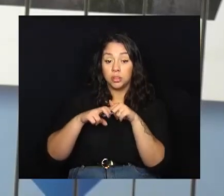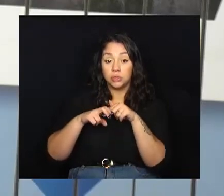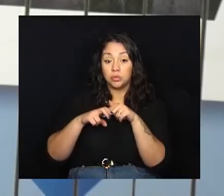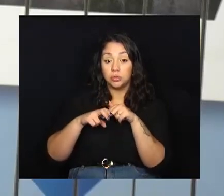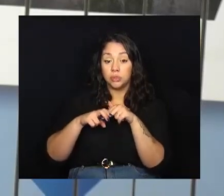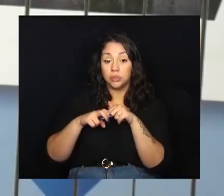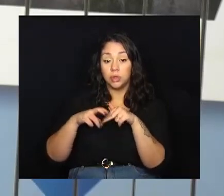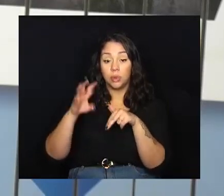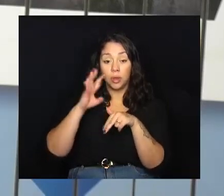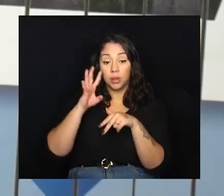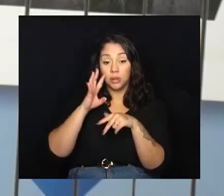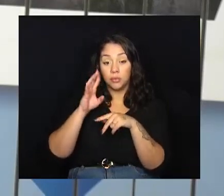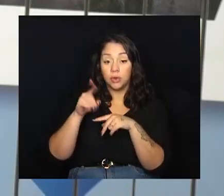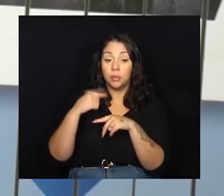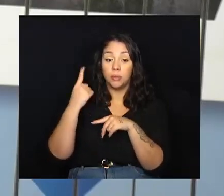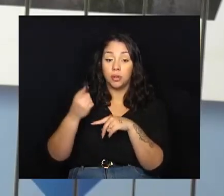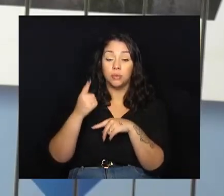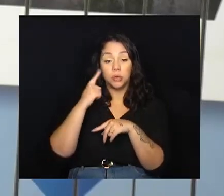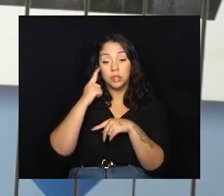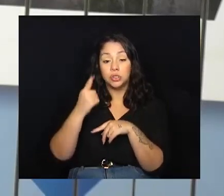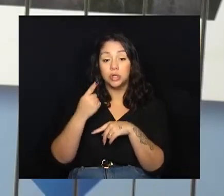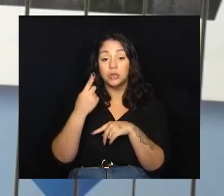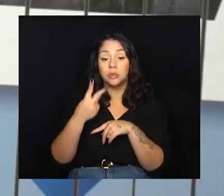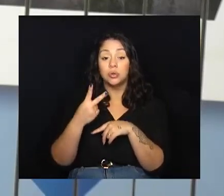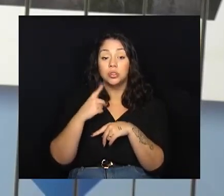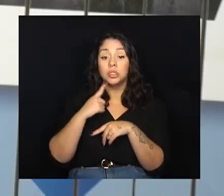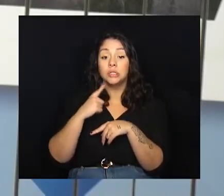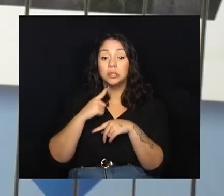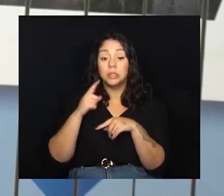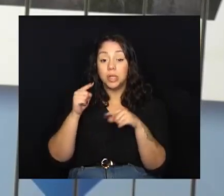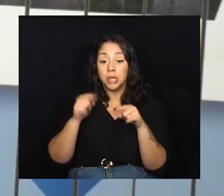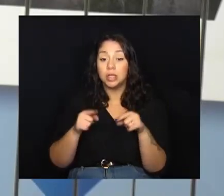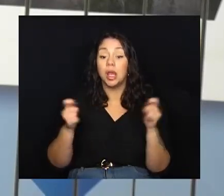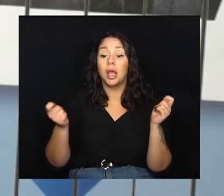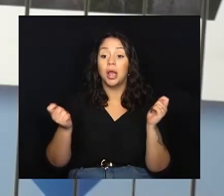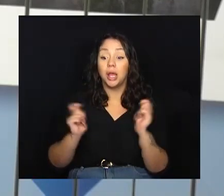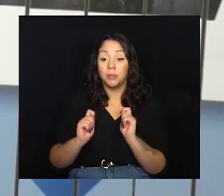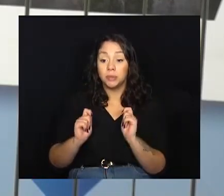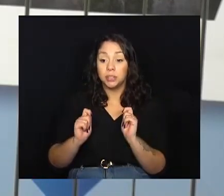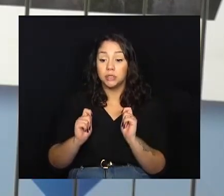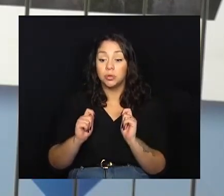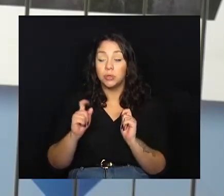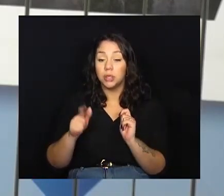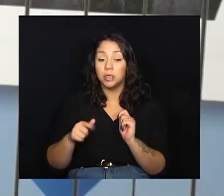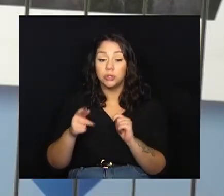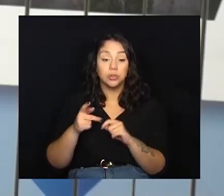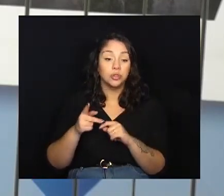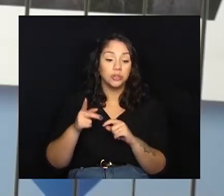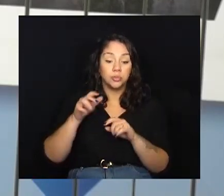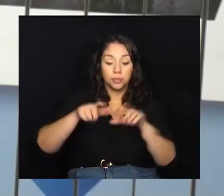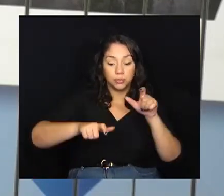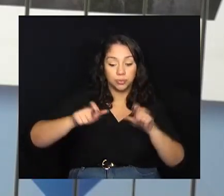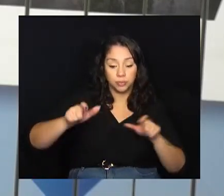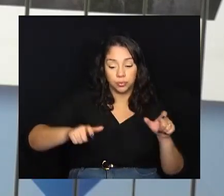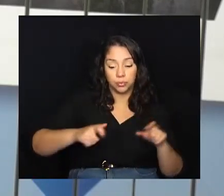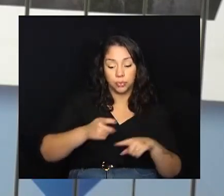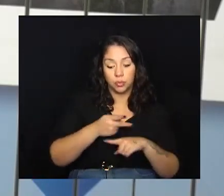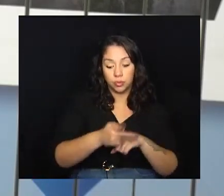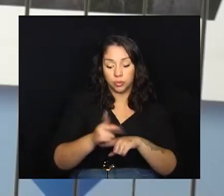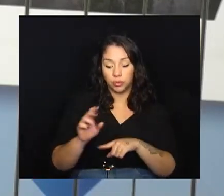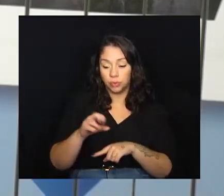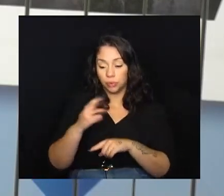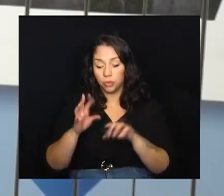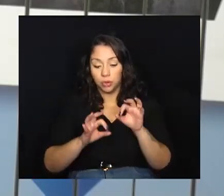próxima quarta-feira dia 12 acontece essa capacitação de promotores produtores e organizadores